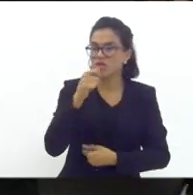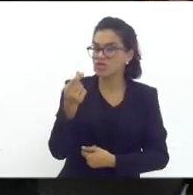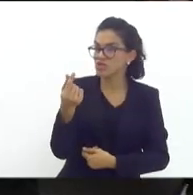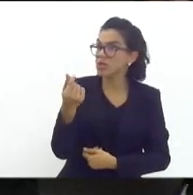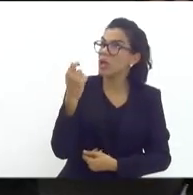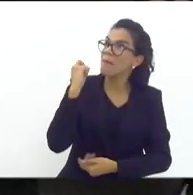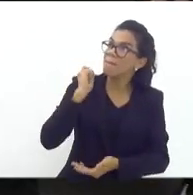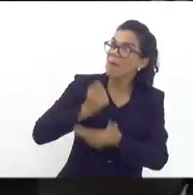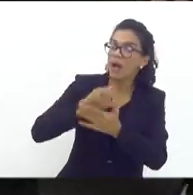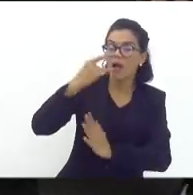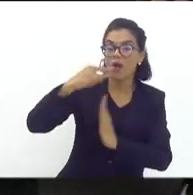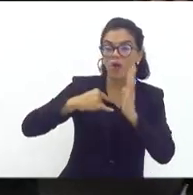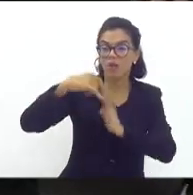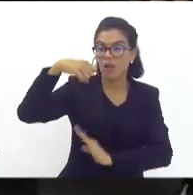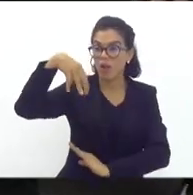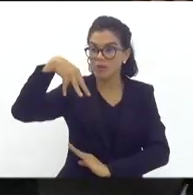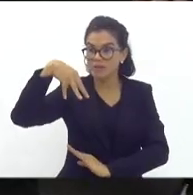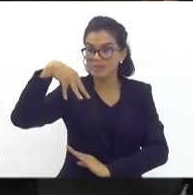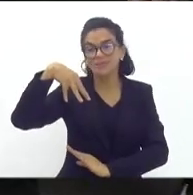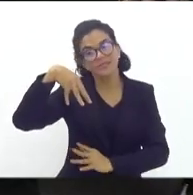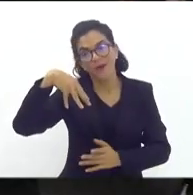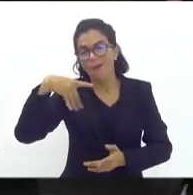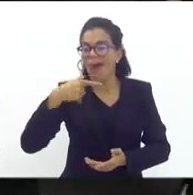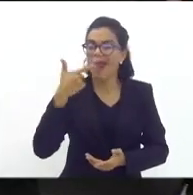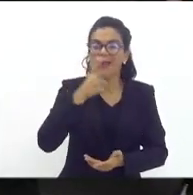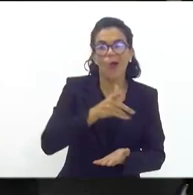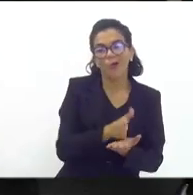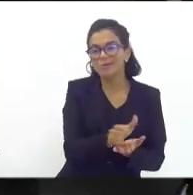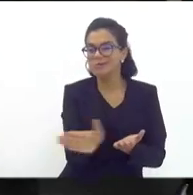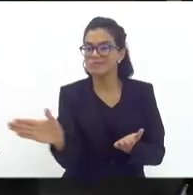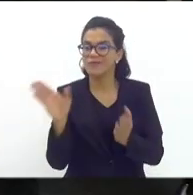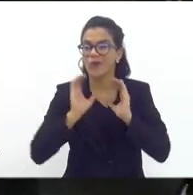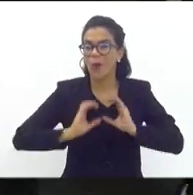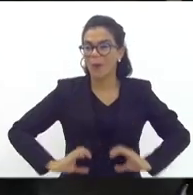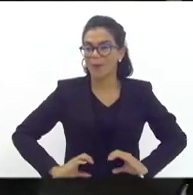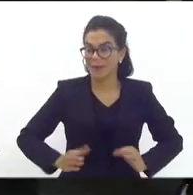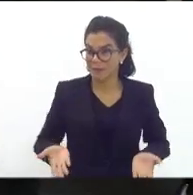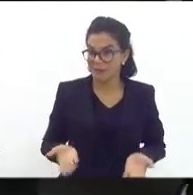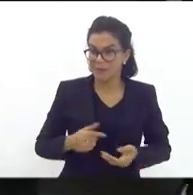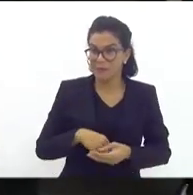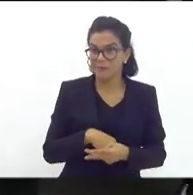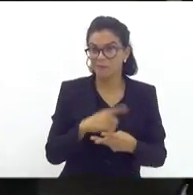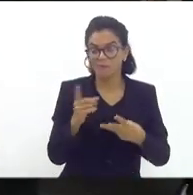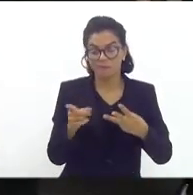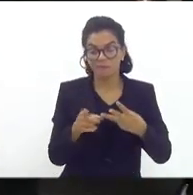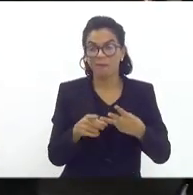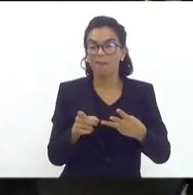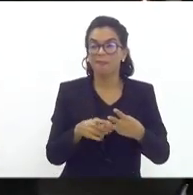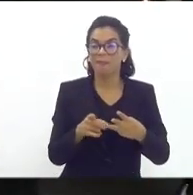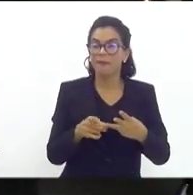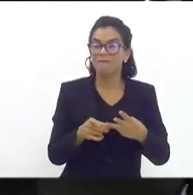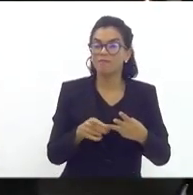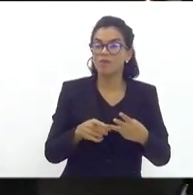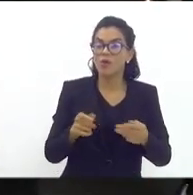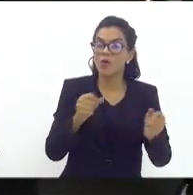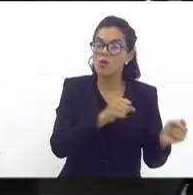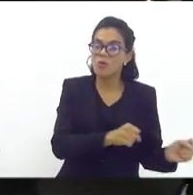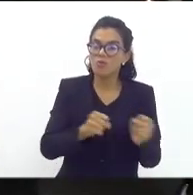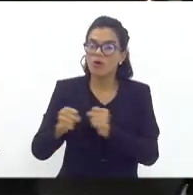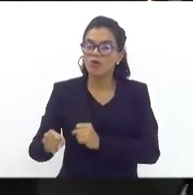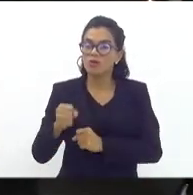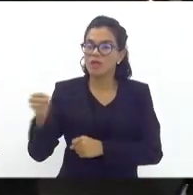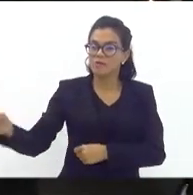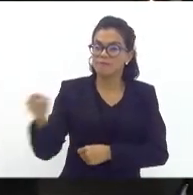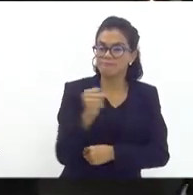a conta de luz isso faz com que ela não se desvie do comportamento que é esperado dela o poder de nomear de destituir